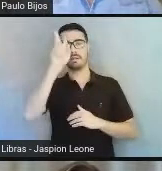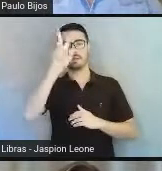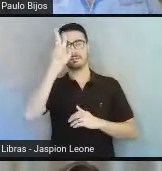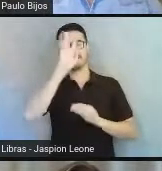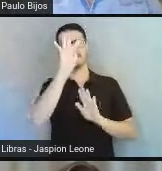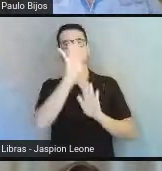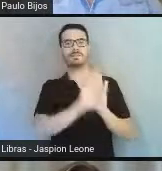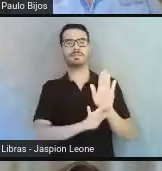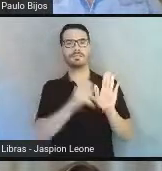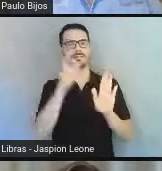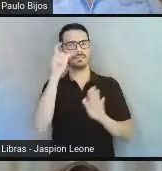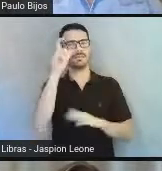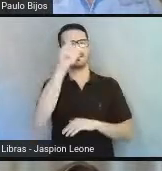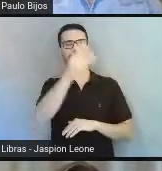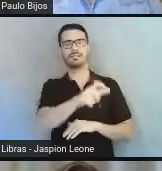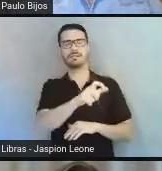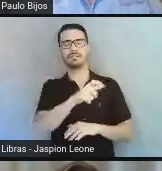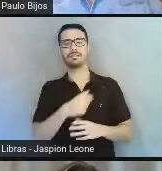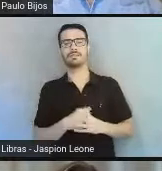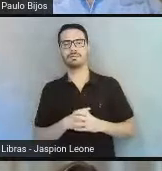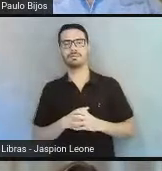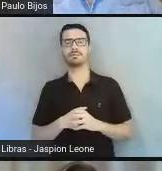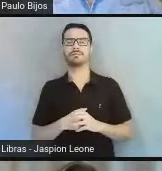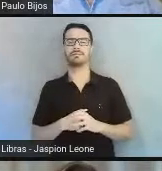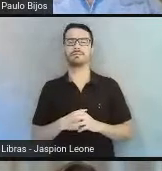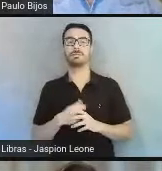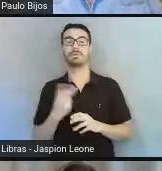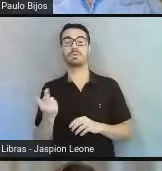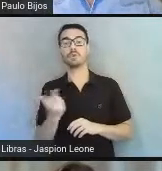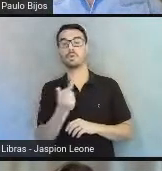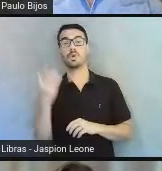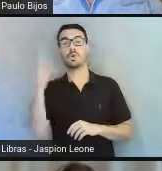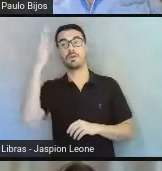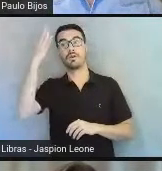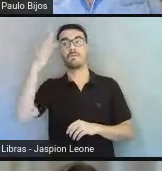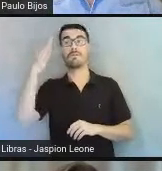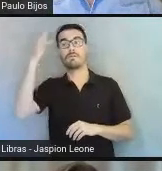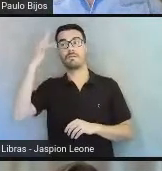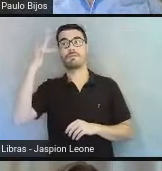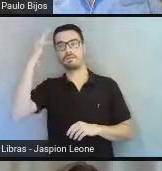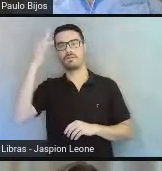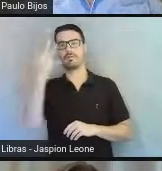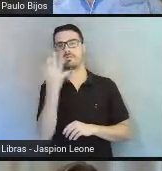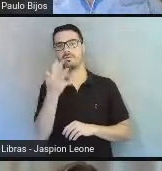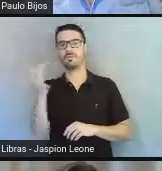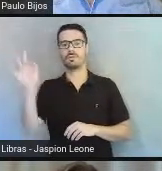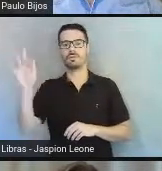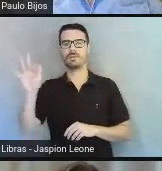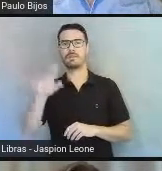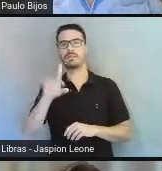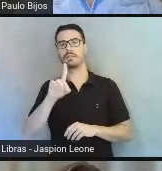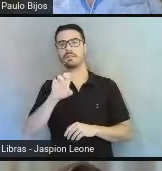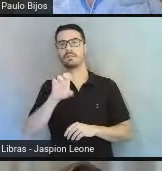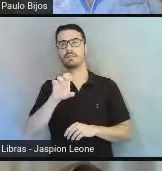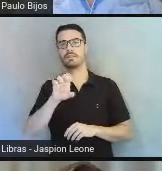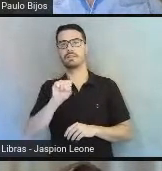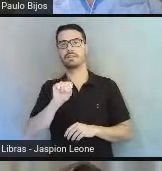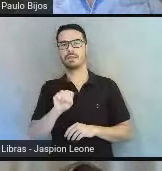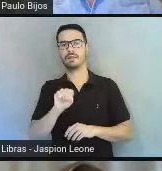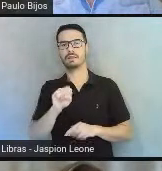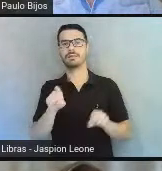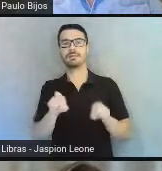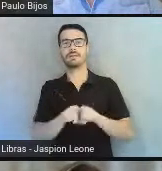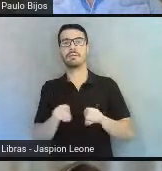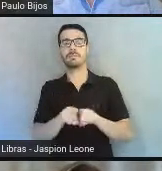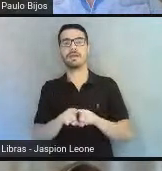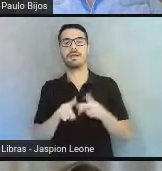interessante de dois filósofos franceses, né, Deleuze e Foucault, o livro do Foucault,